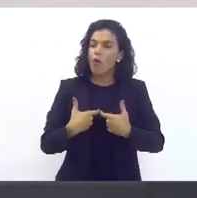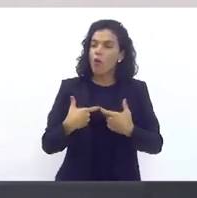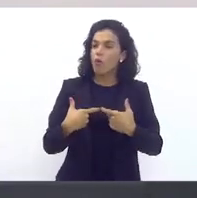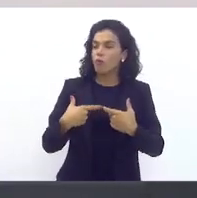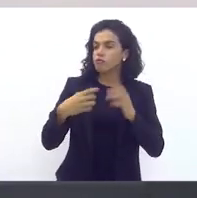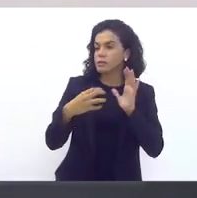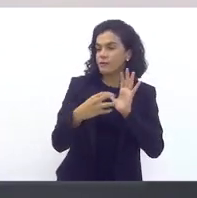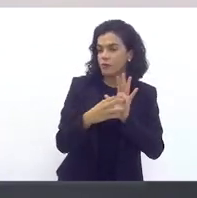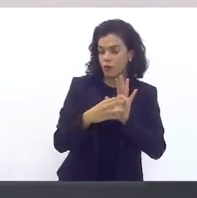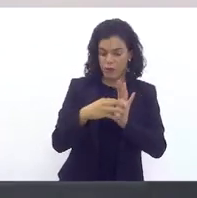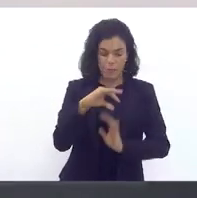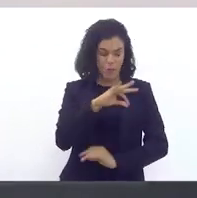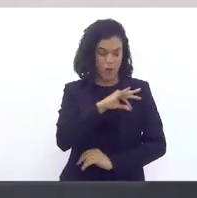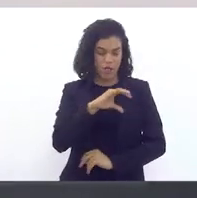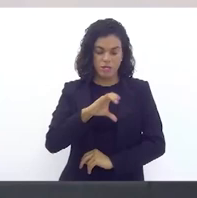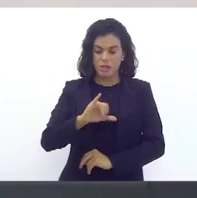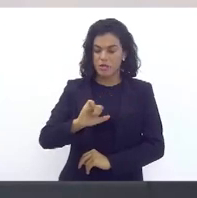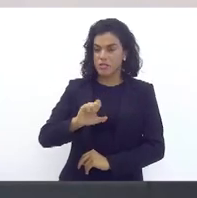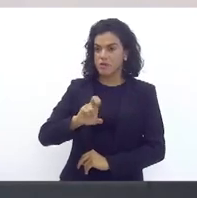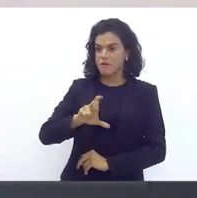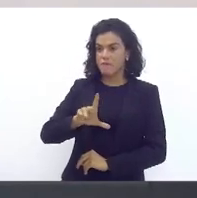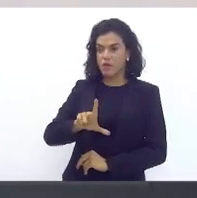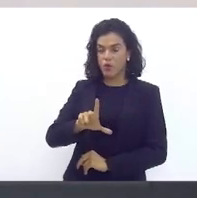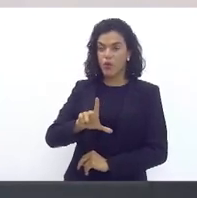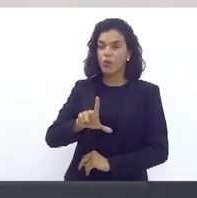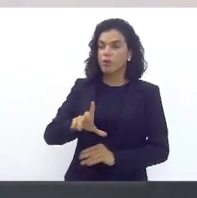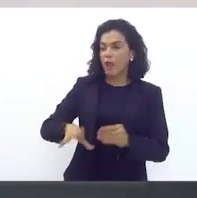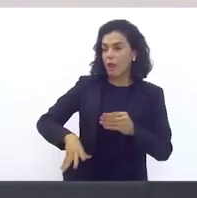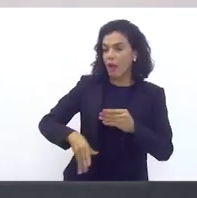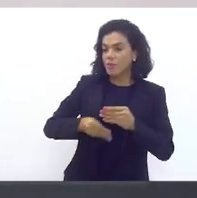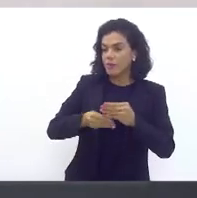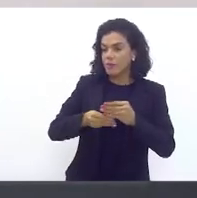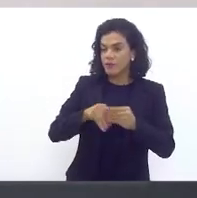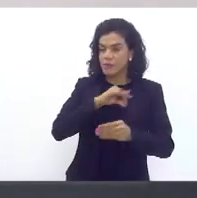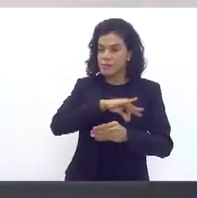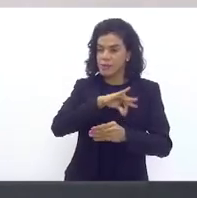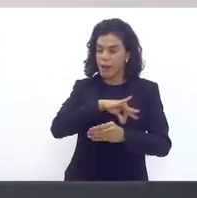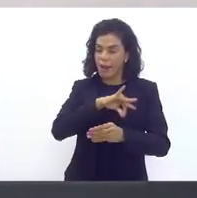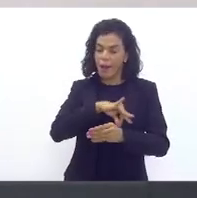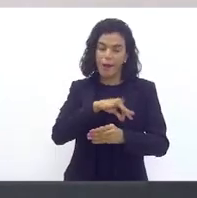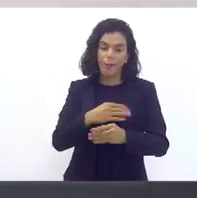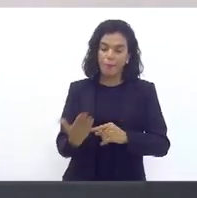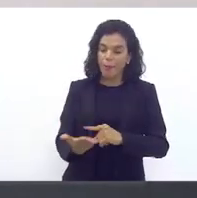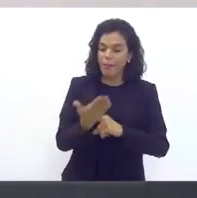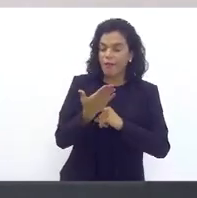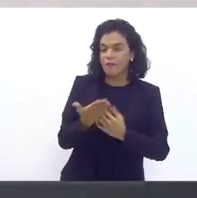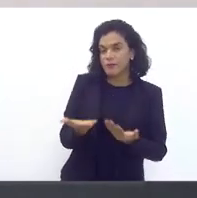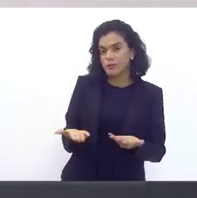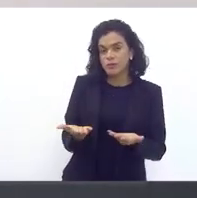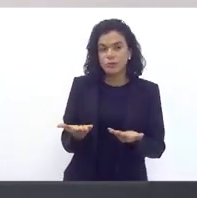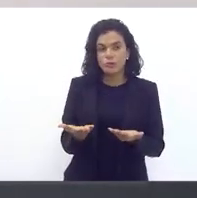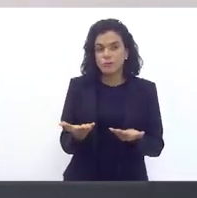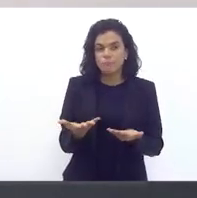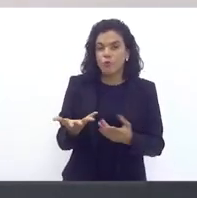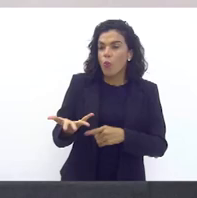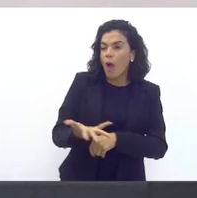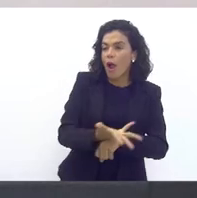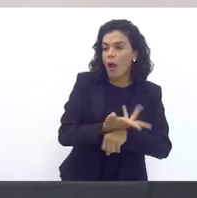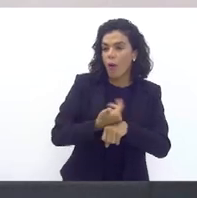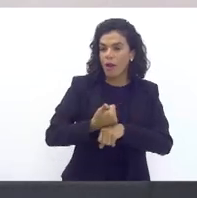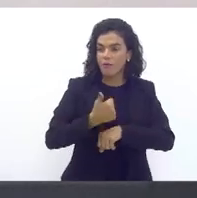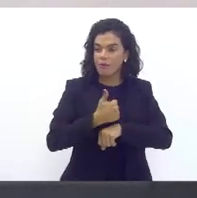Polícia Civil, tem lá um aditivo de um benefício a partir de uma